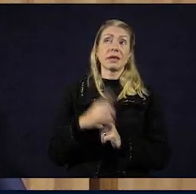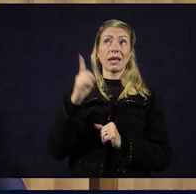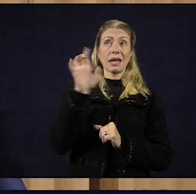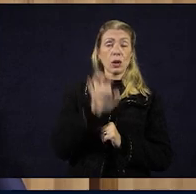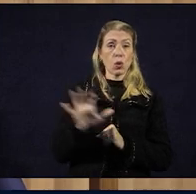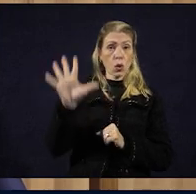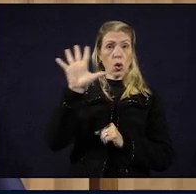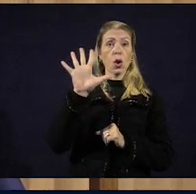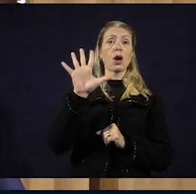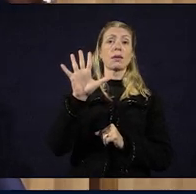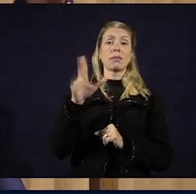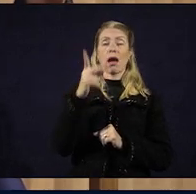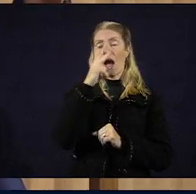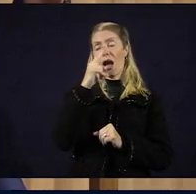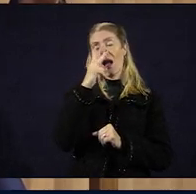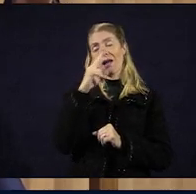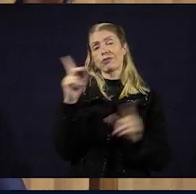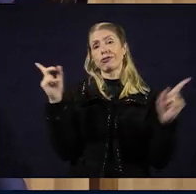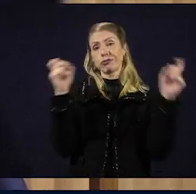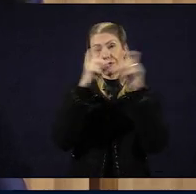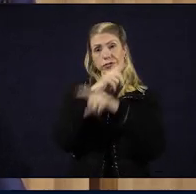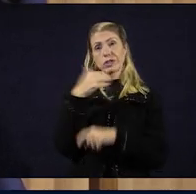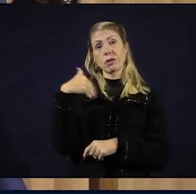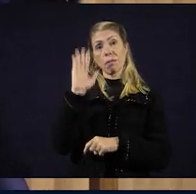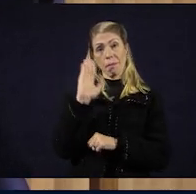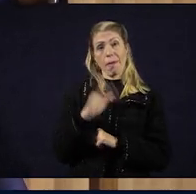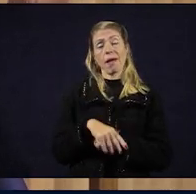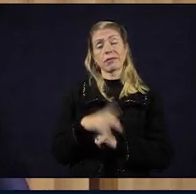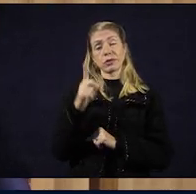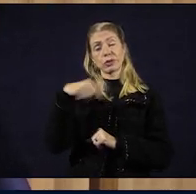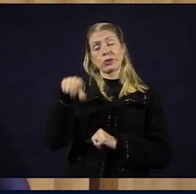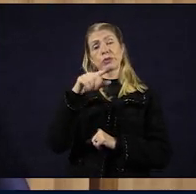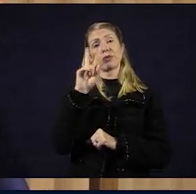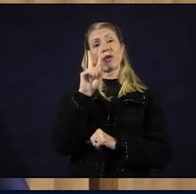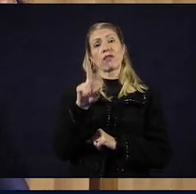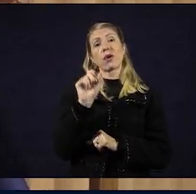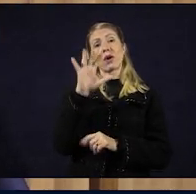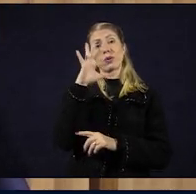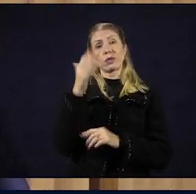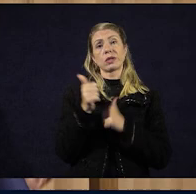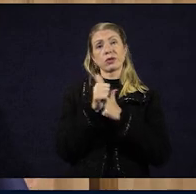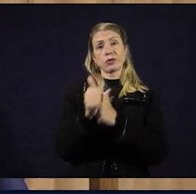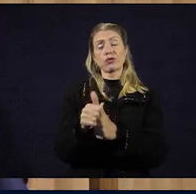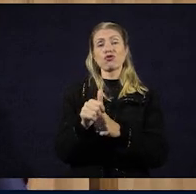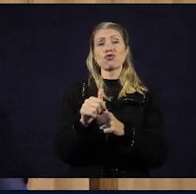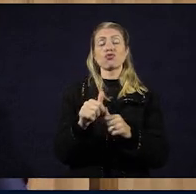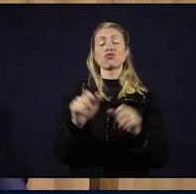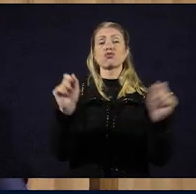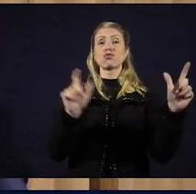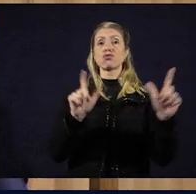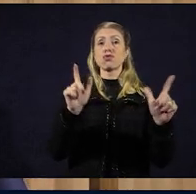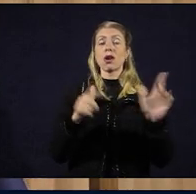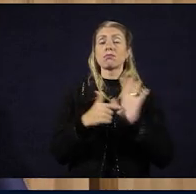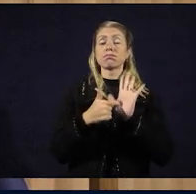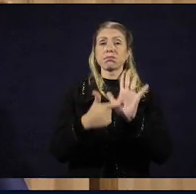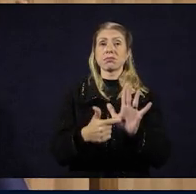que a situação é muito mais complexa né Eu acho que todo mundo deve ter acompanhado aí pelos jornais essa essa